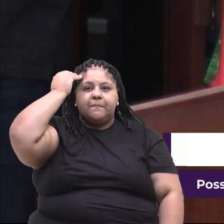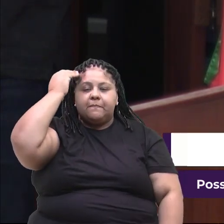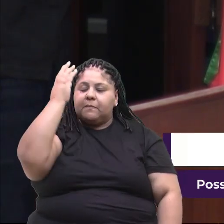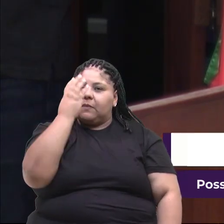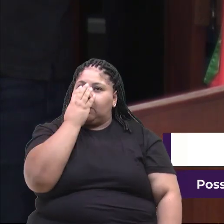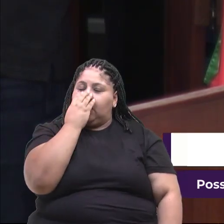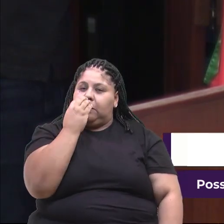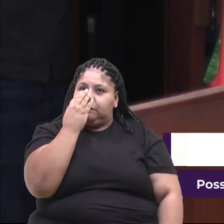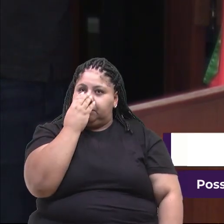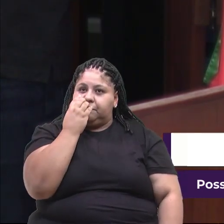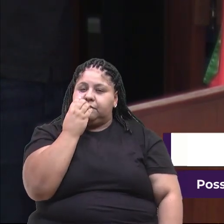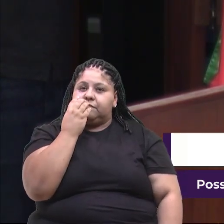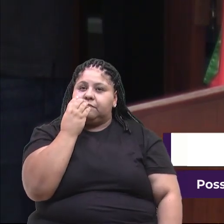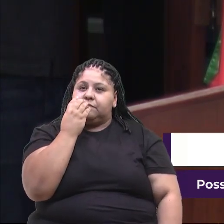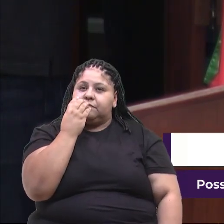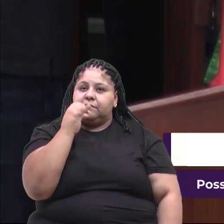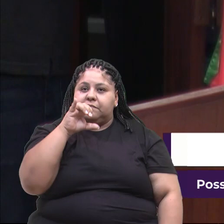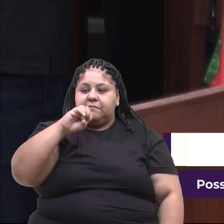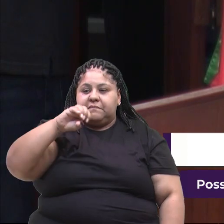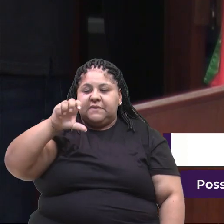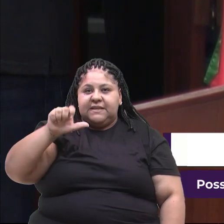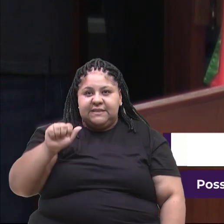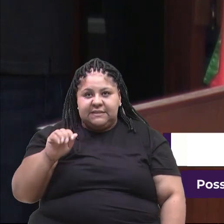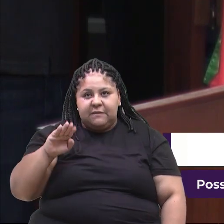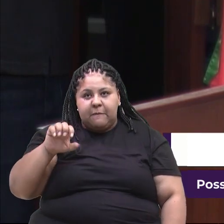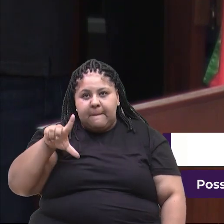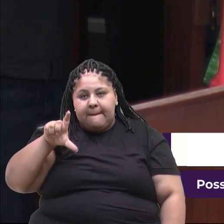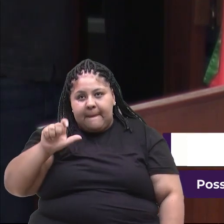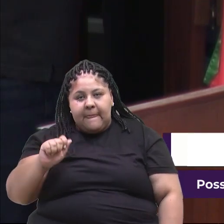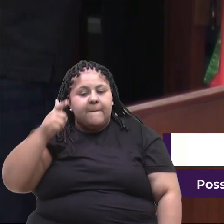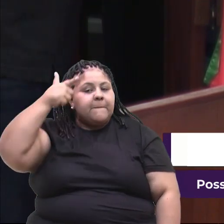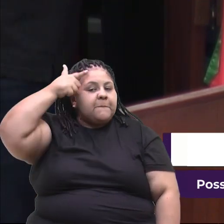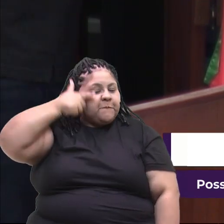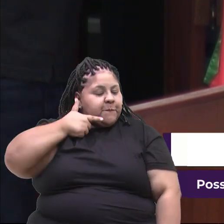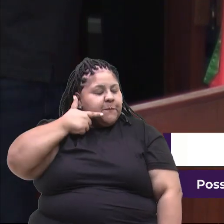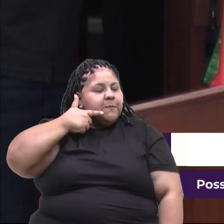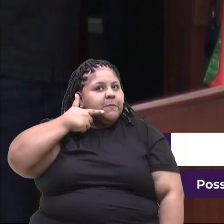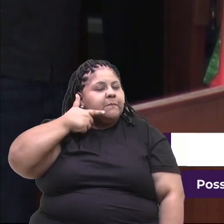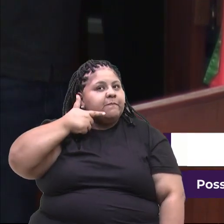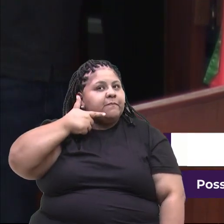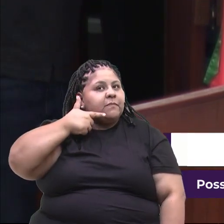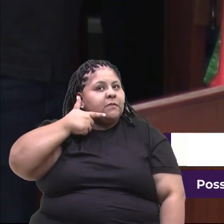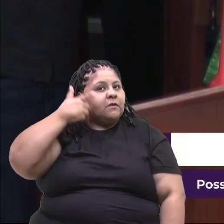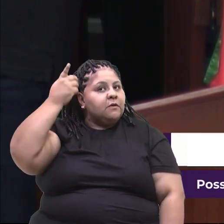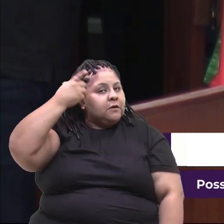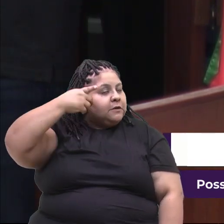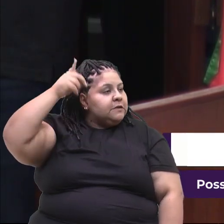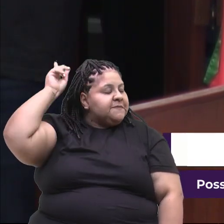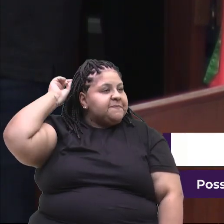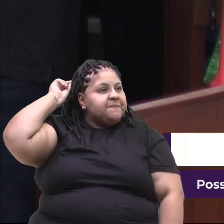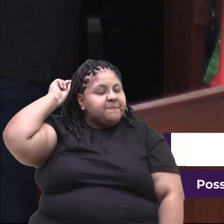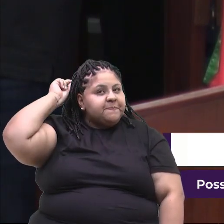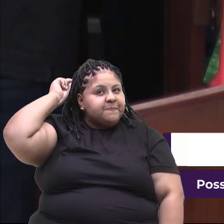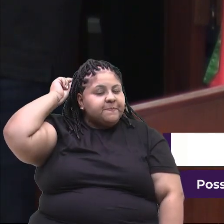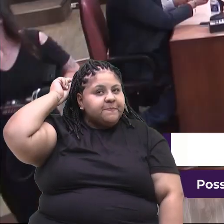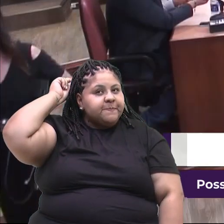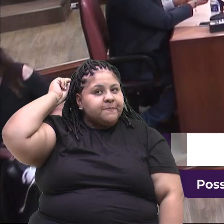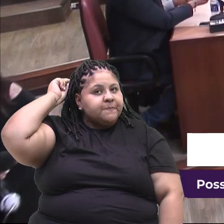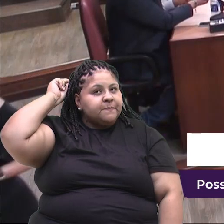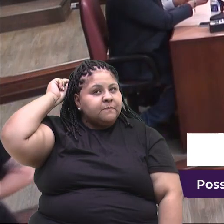de Camilles, Isabela Schumacher, Lucas Carinhato, Lucas Dil,